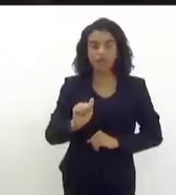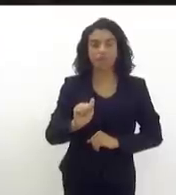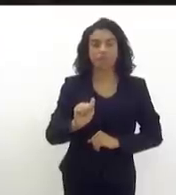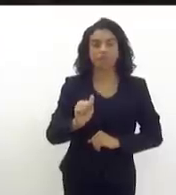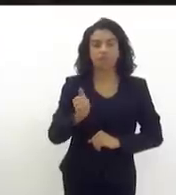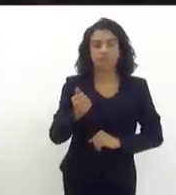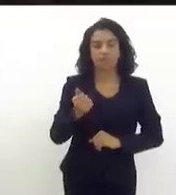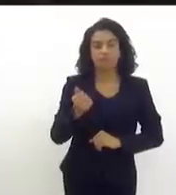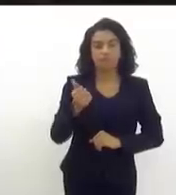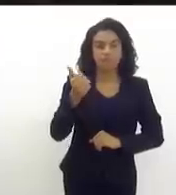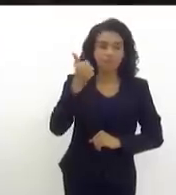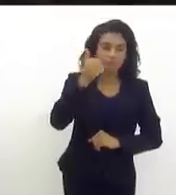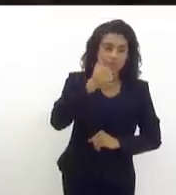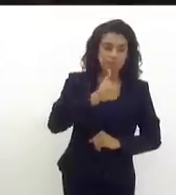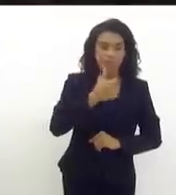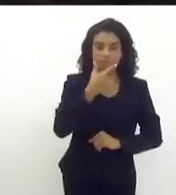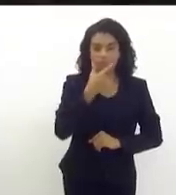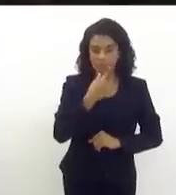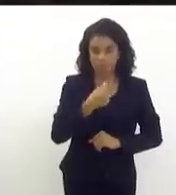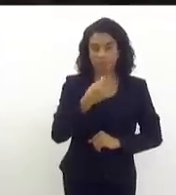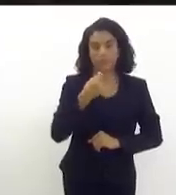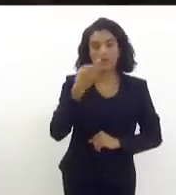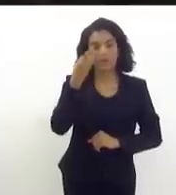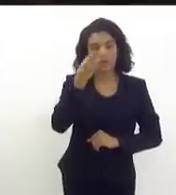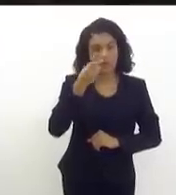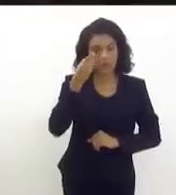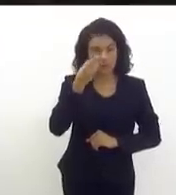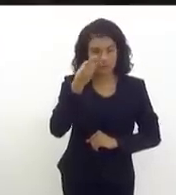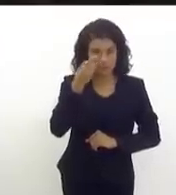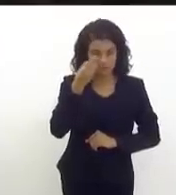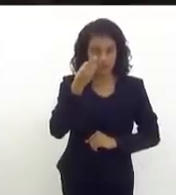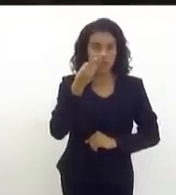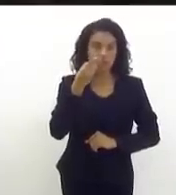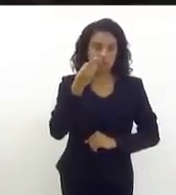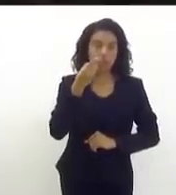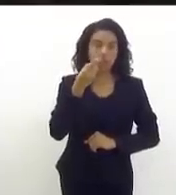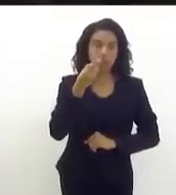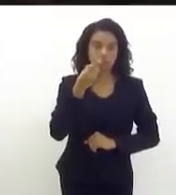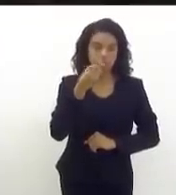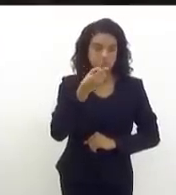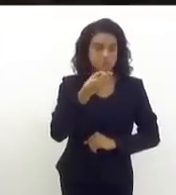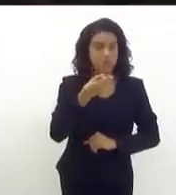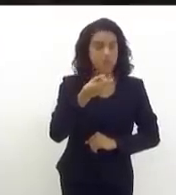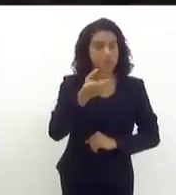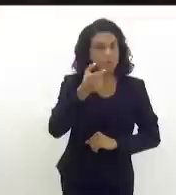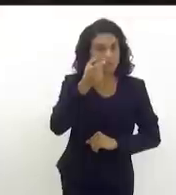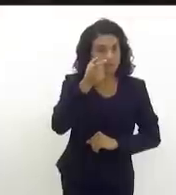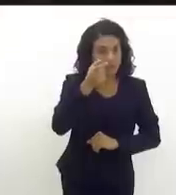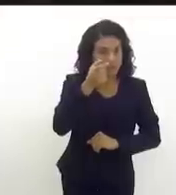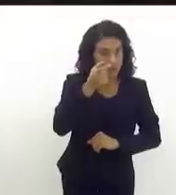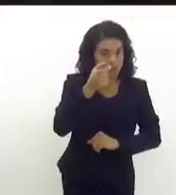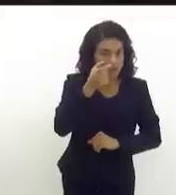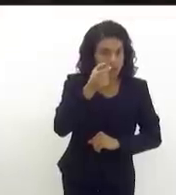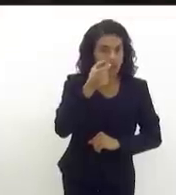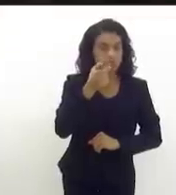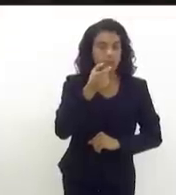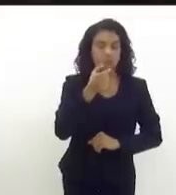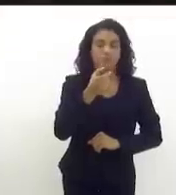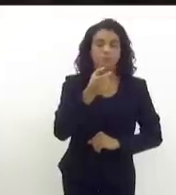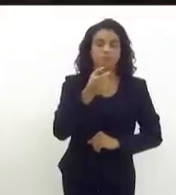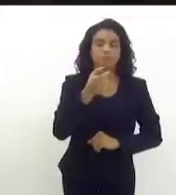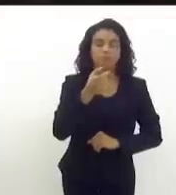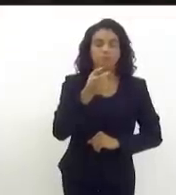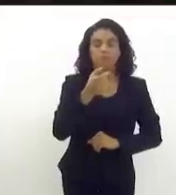senhoras e senhores deputados que nos assistem na